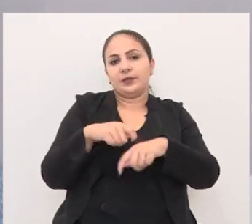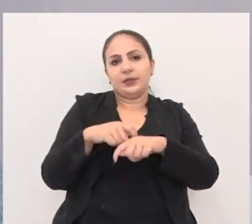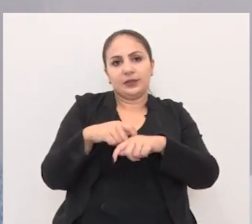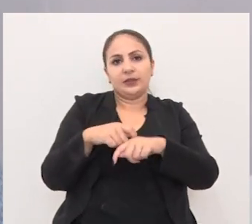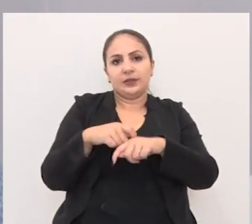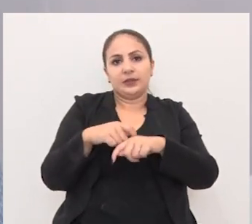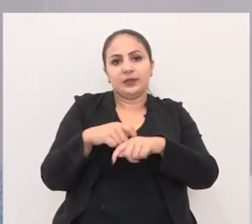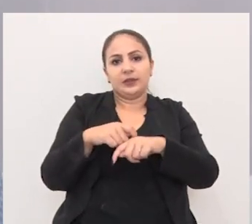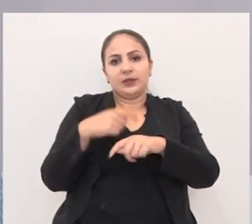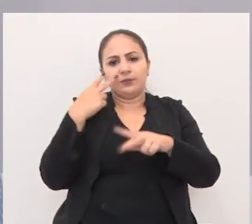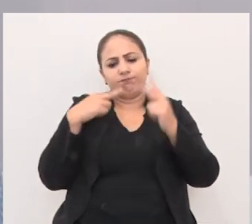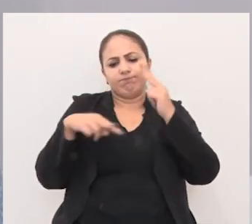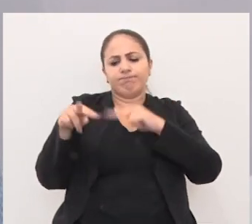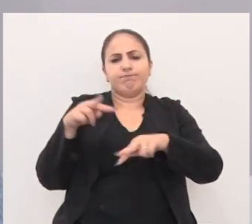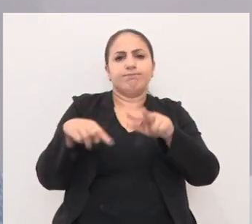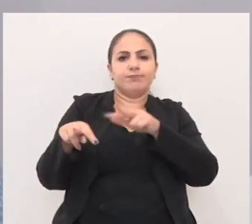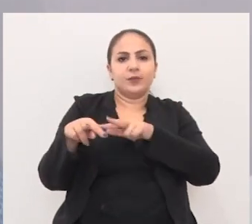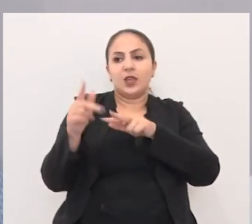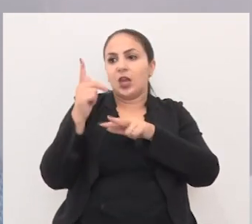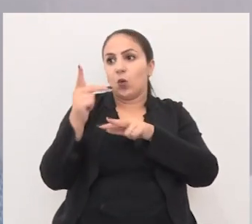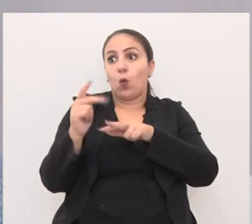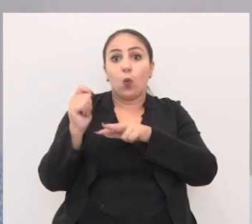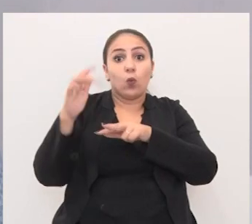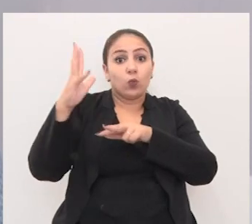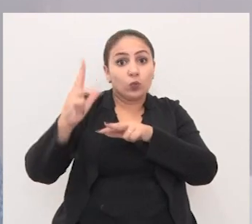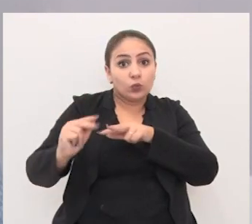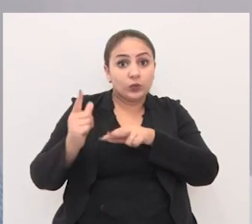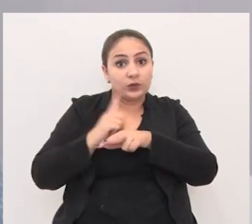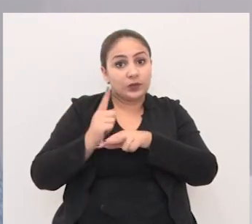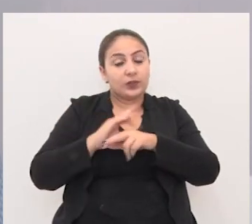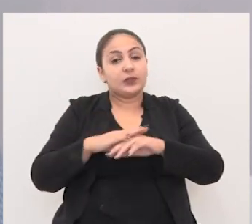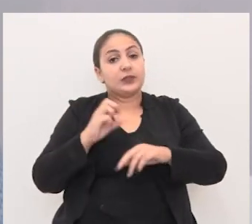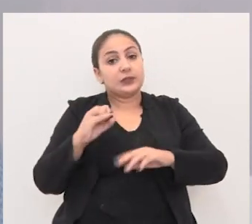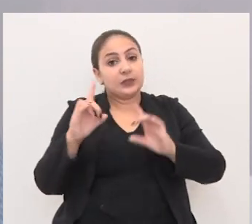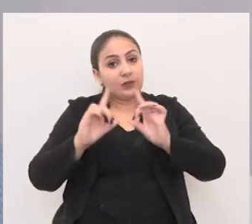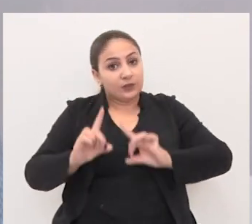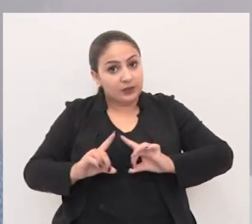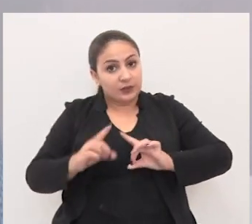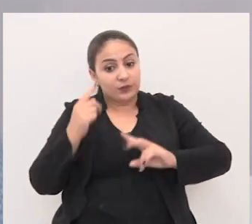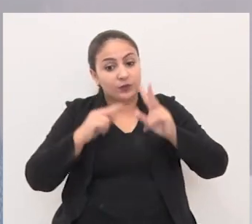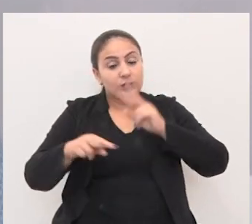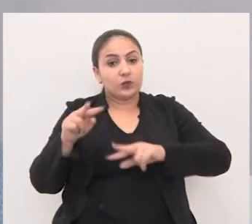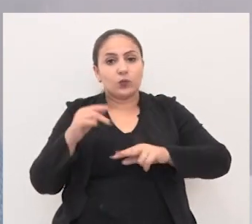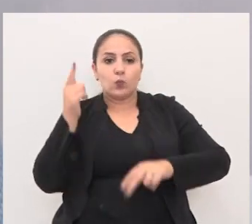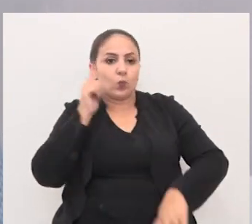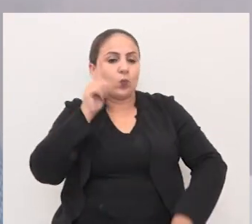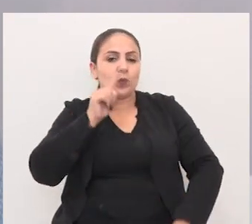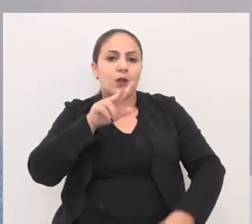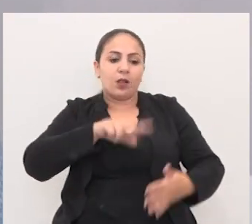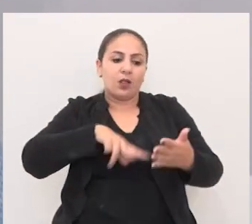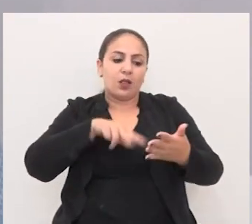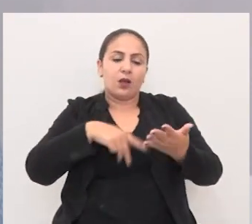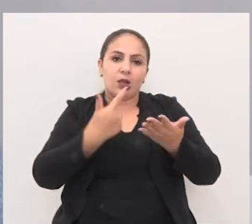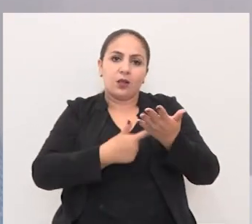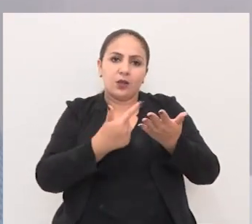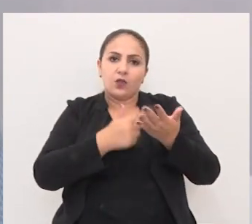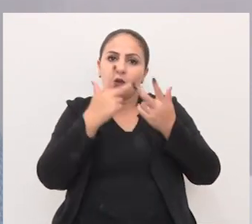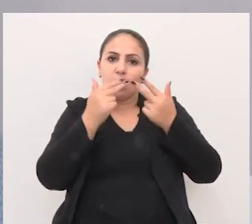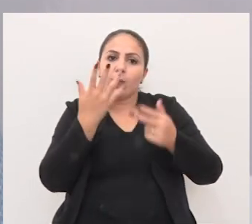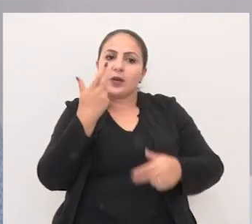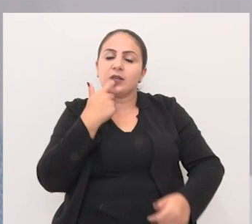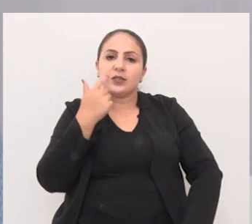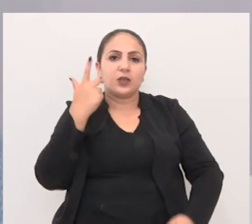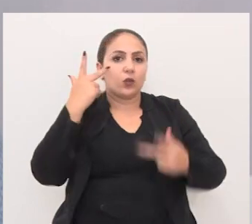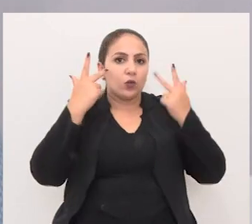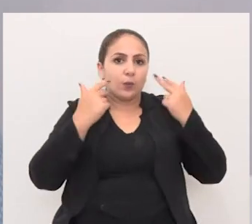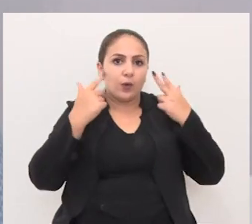possibilidade de visão, como a maioria tem, seja um deficiente visual, não consegue ler o livro como uma criança